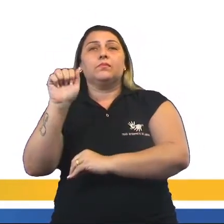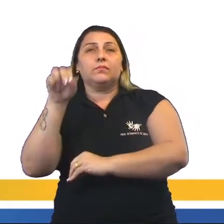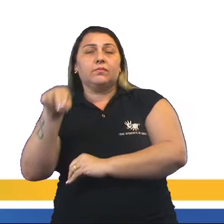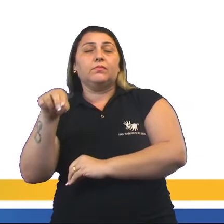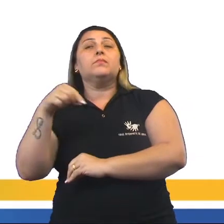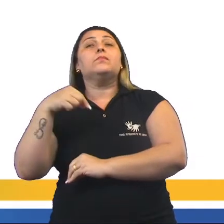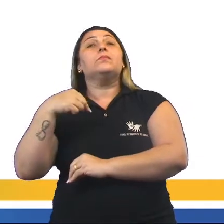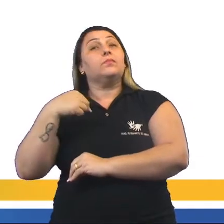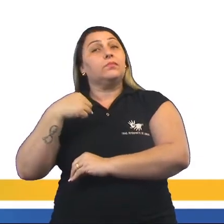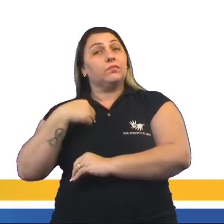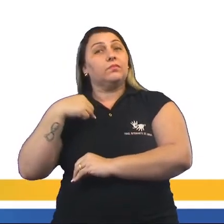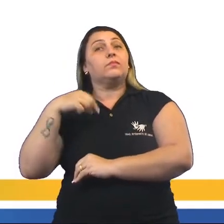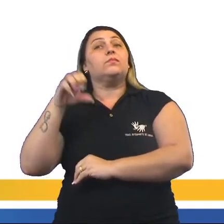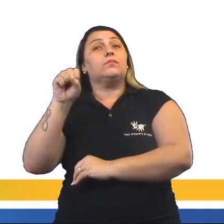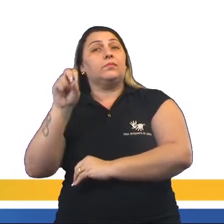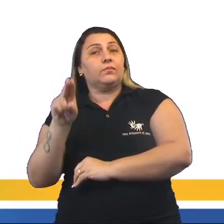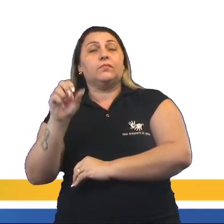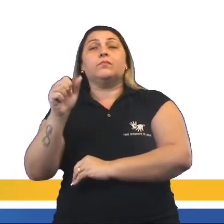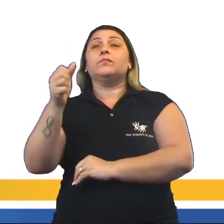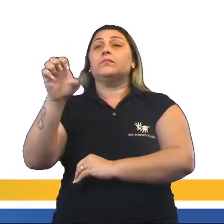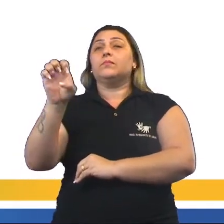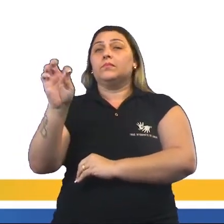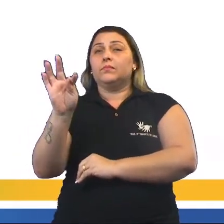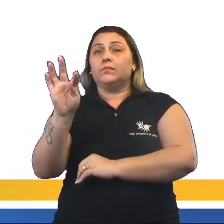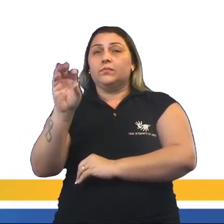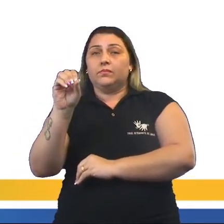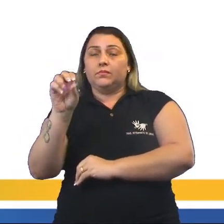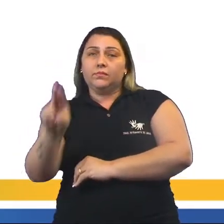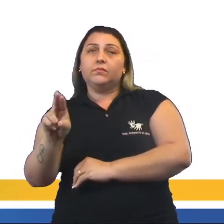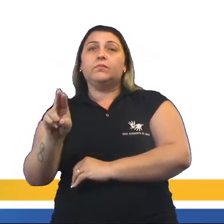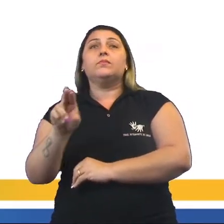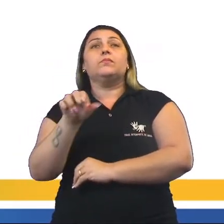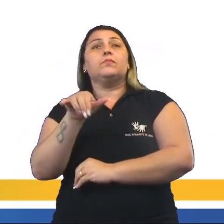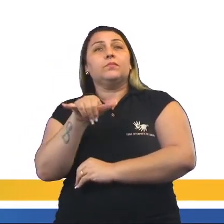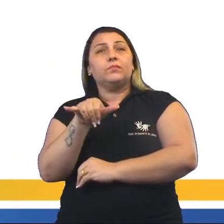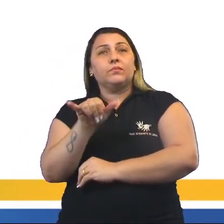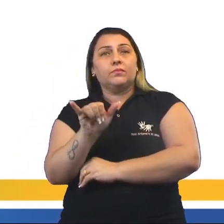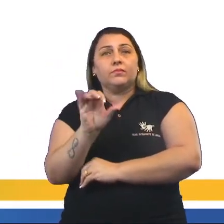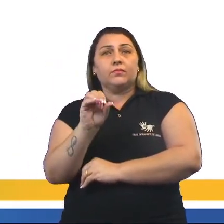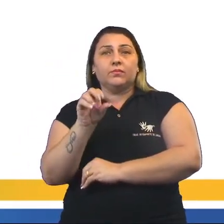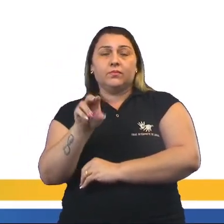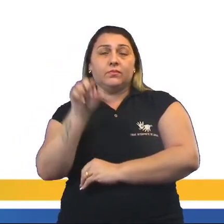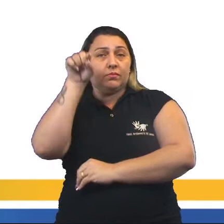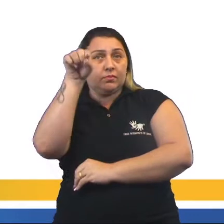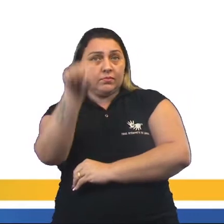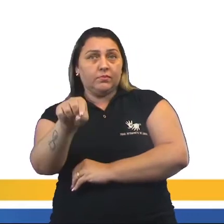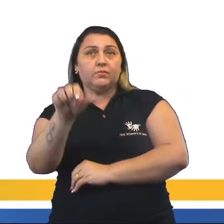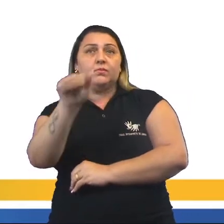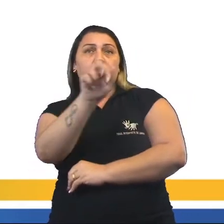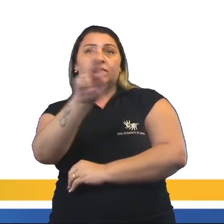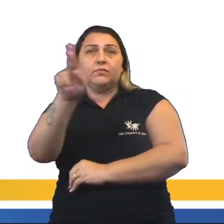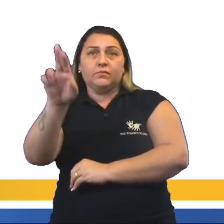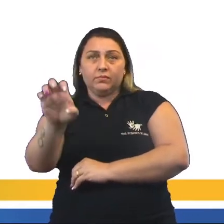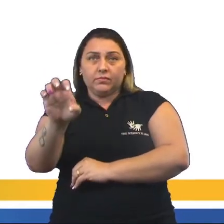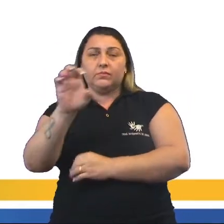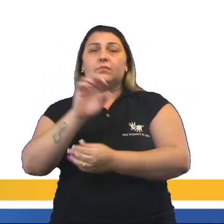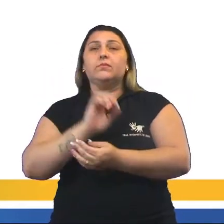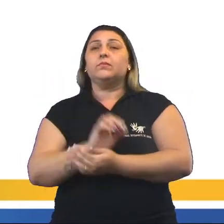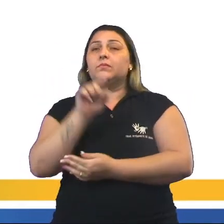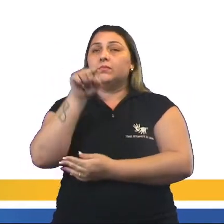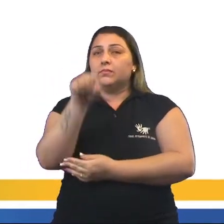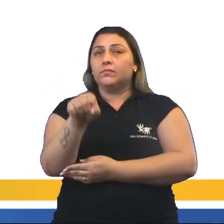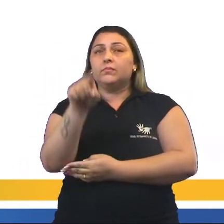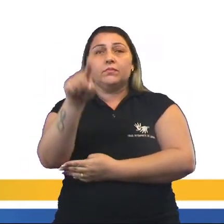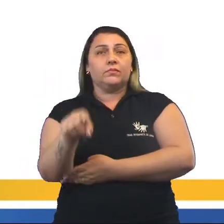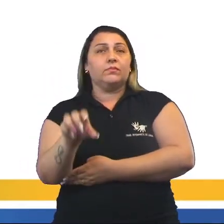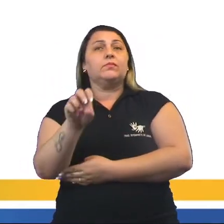eu sou ou eu estou. Toda vez que vocês falarem sobre you, você vai usar a conjugação are, você